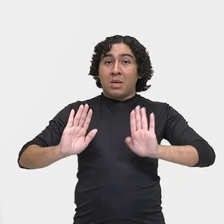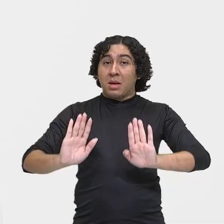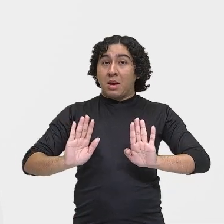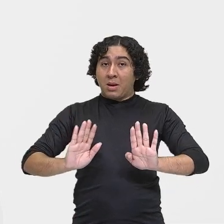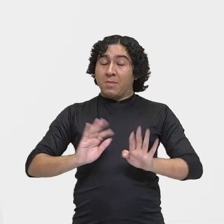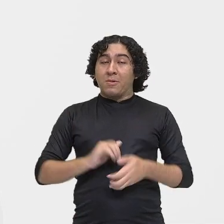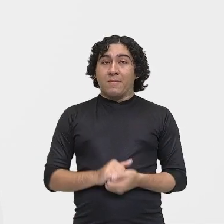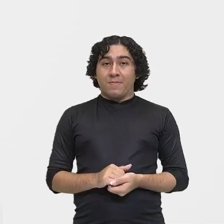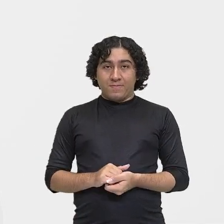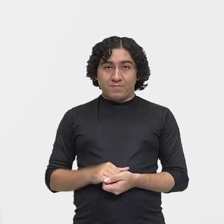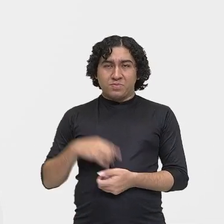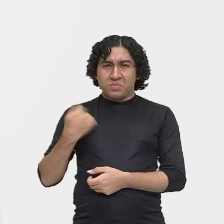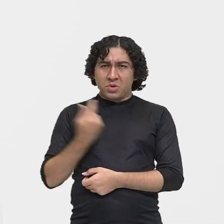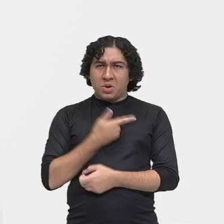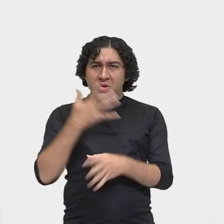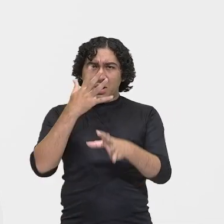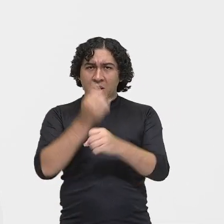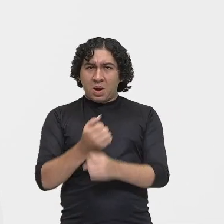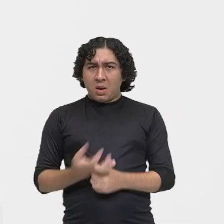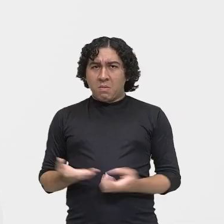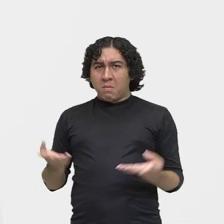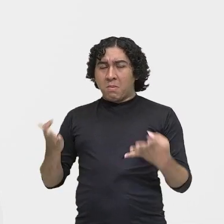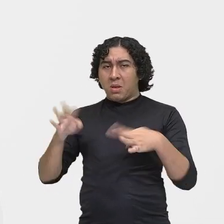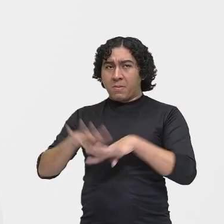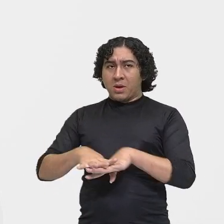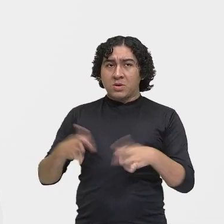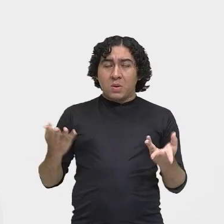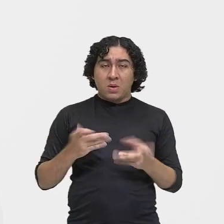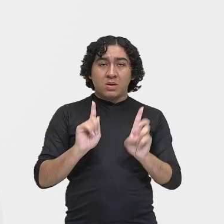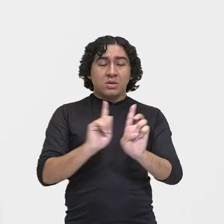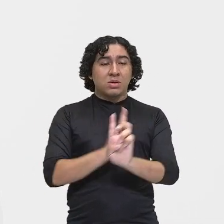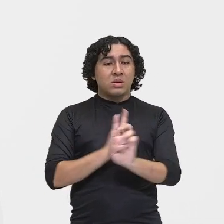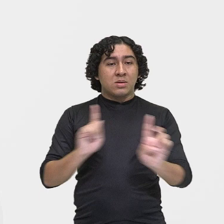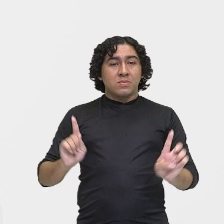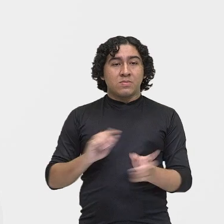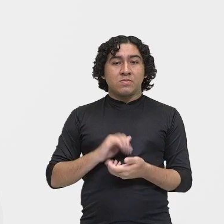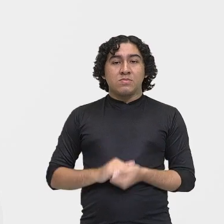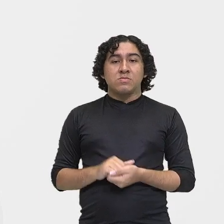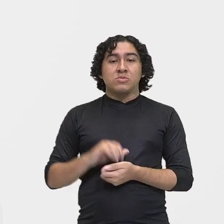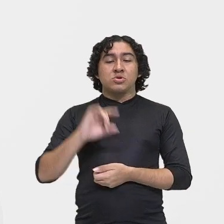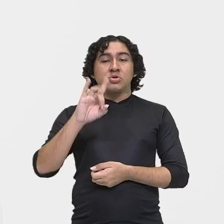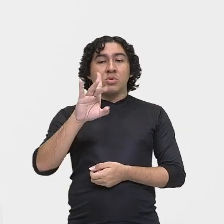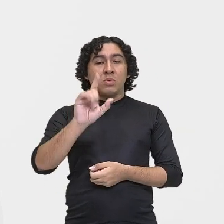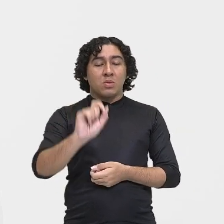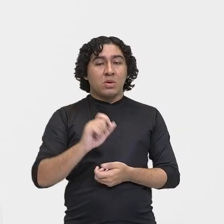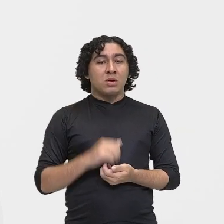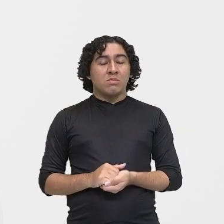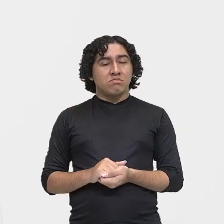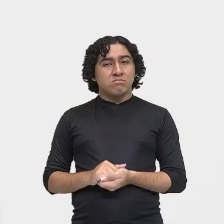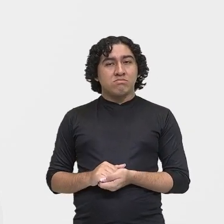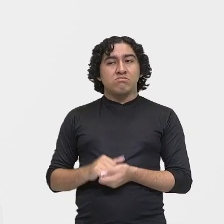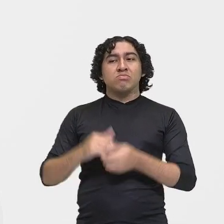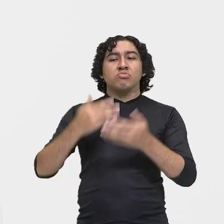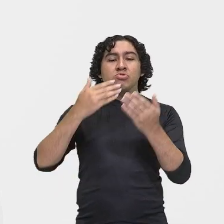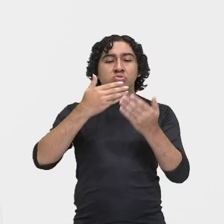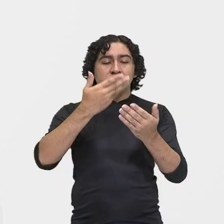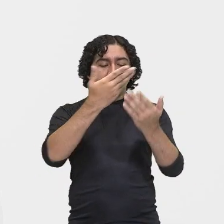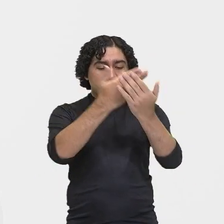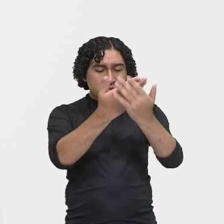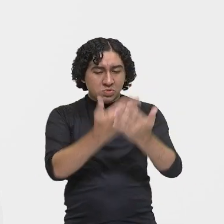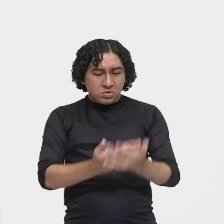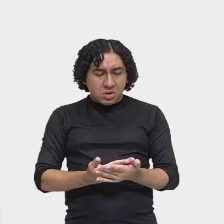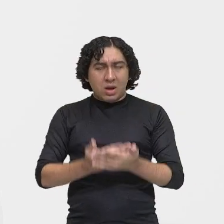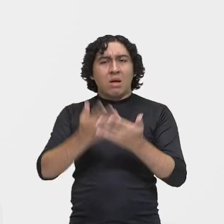vamos fazer cálculo nenhum. Nós vamos estudar de forma qualitativa, para que vocês